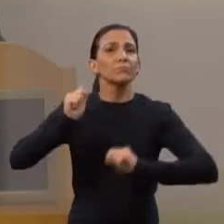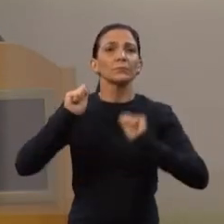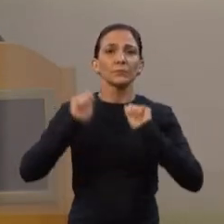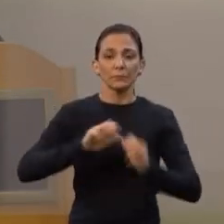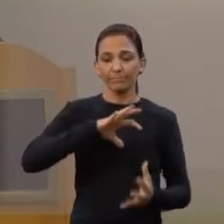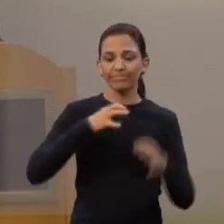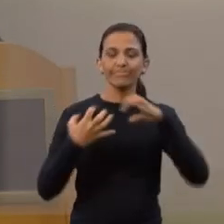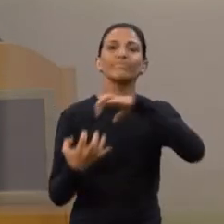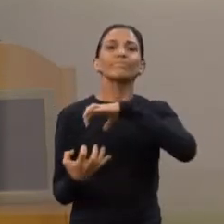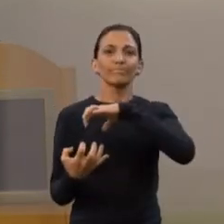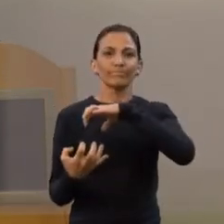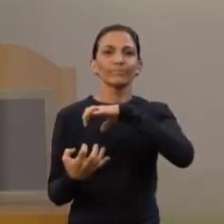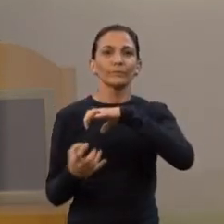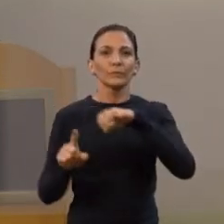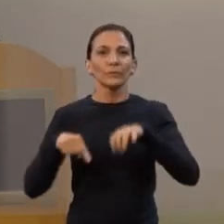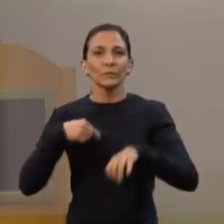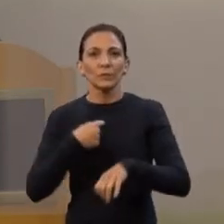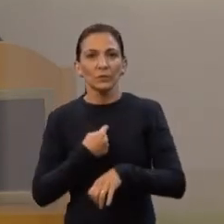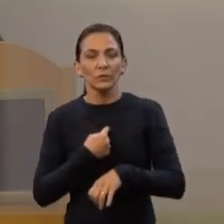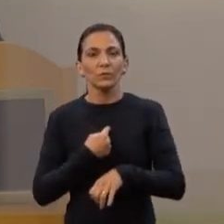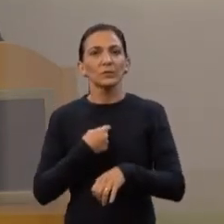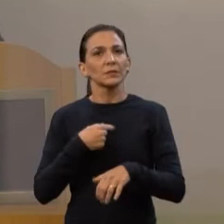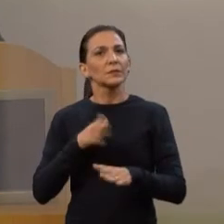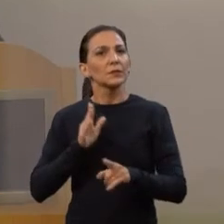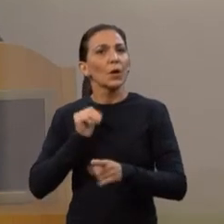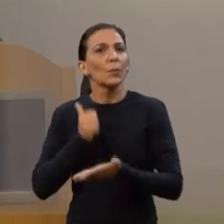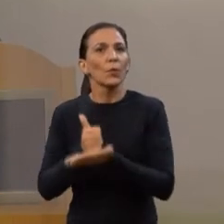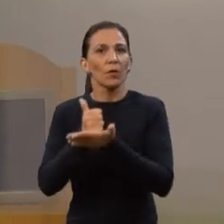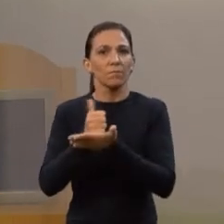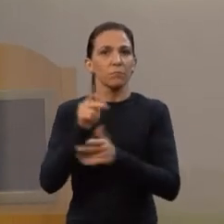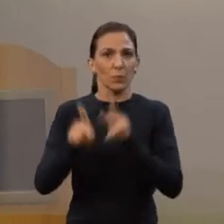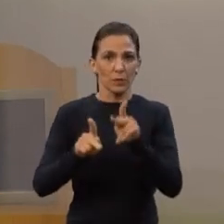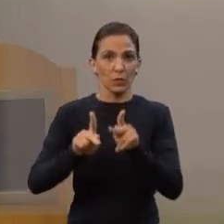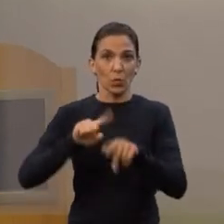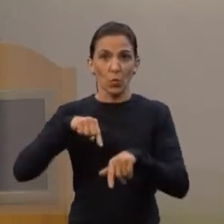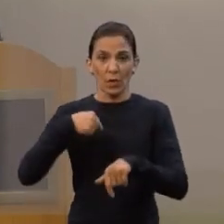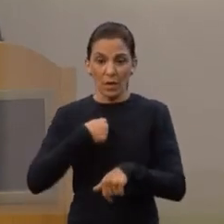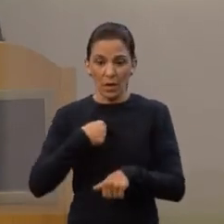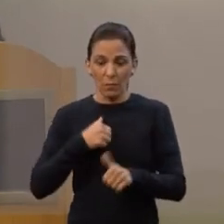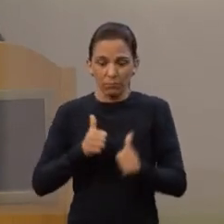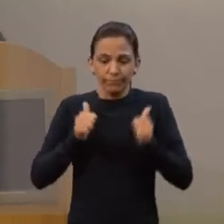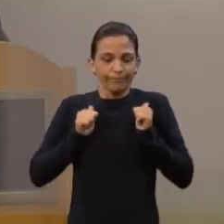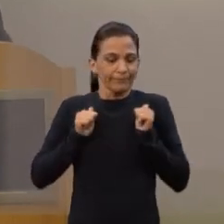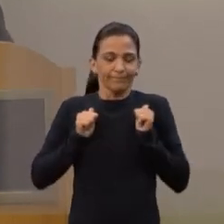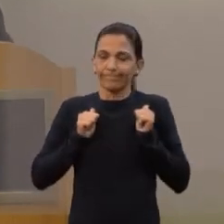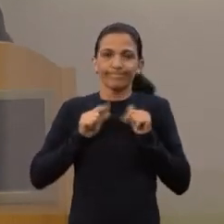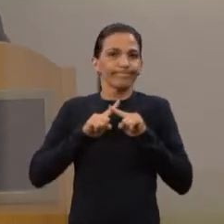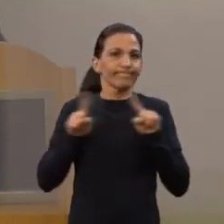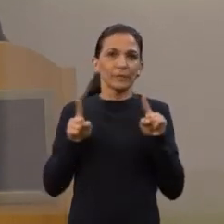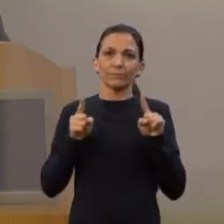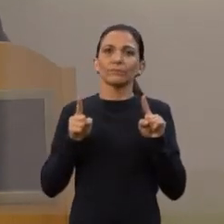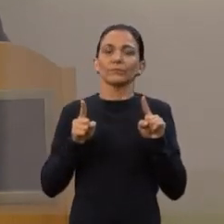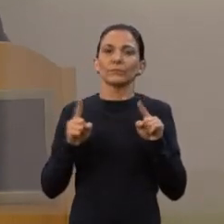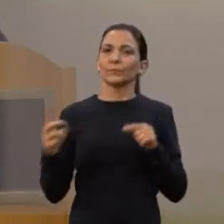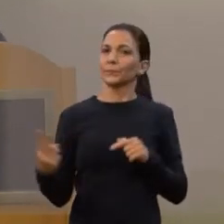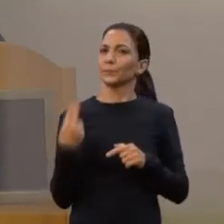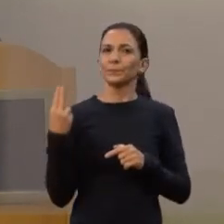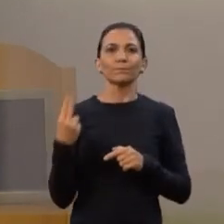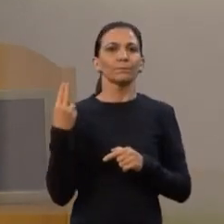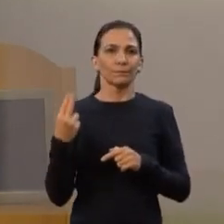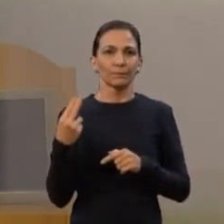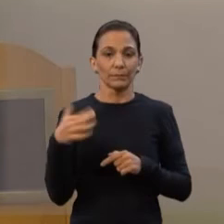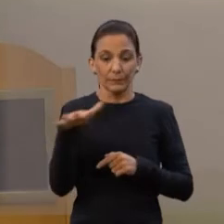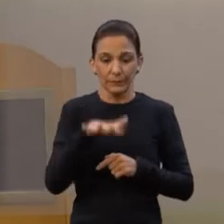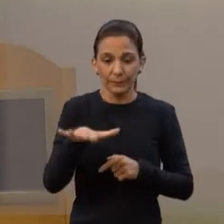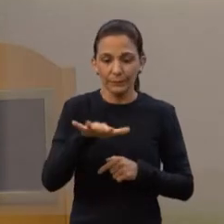esse presidente vai se curvar e nós vamos fortalecer a democracia e esse